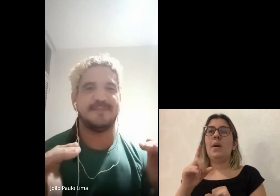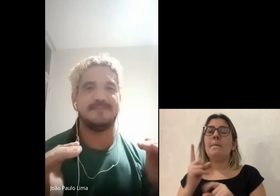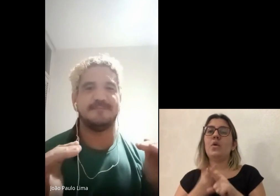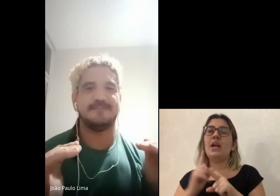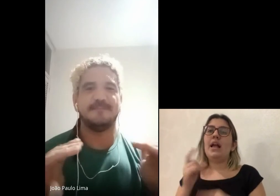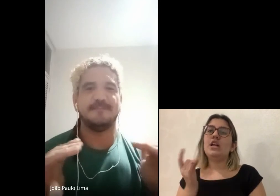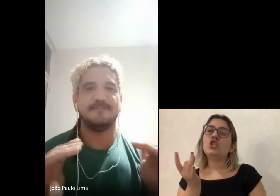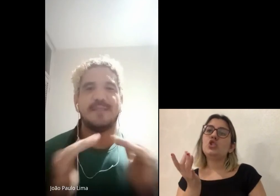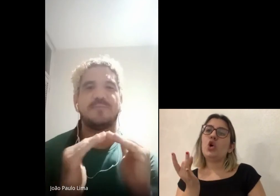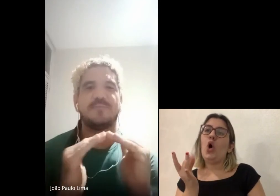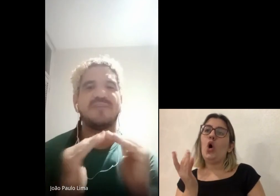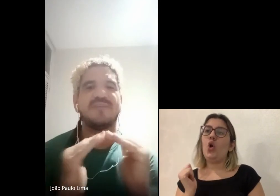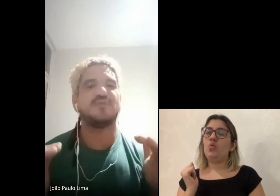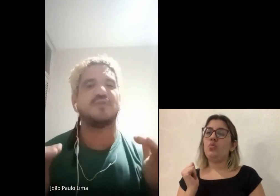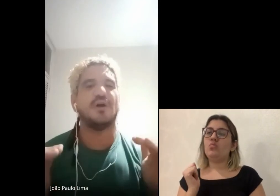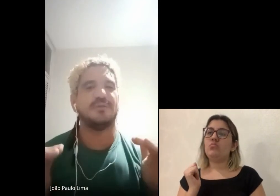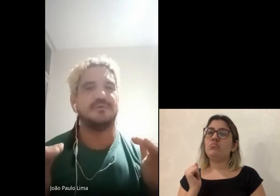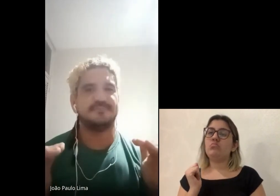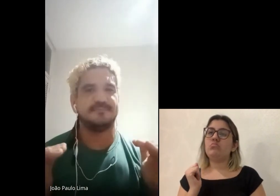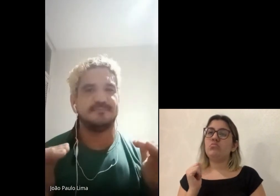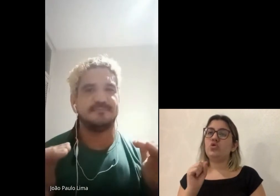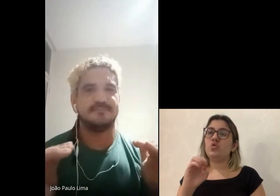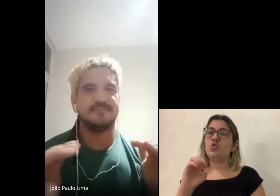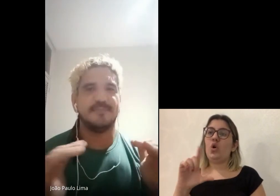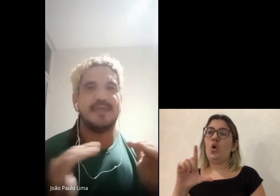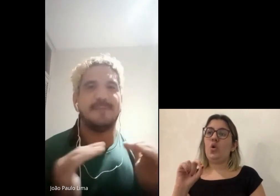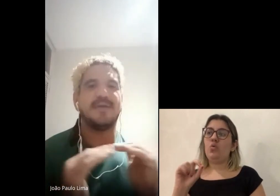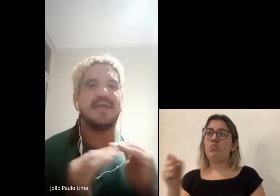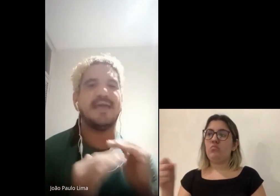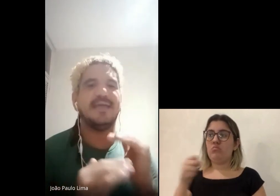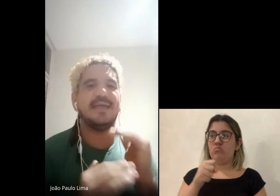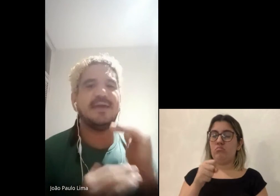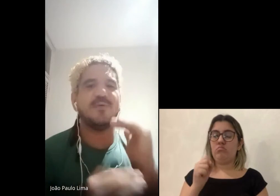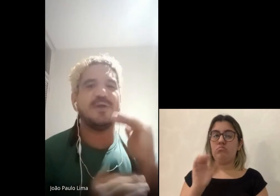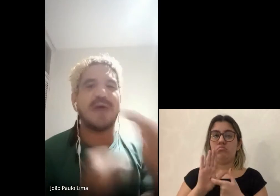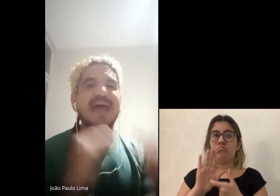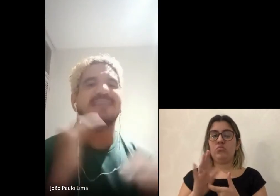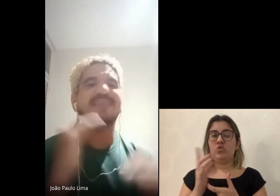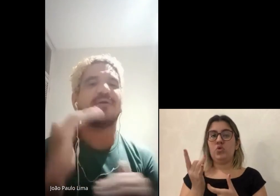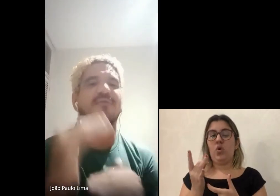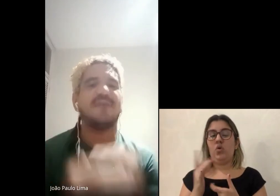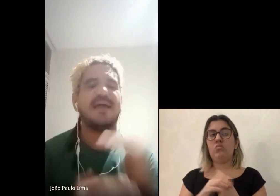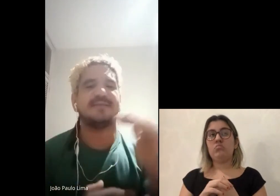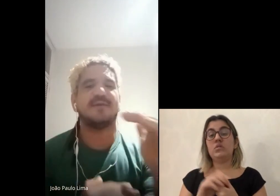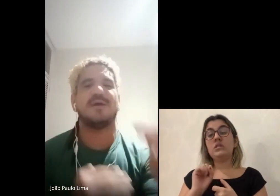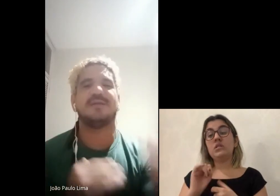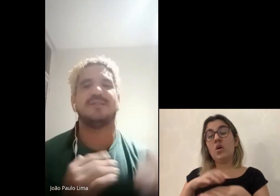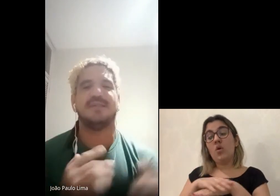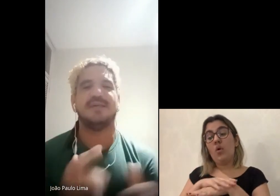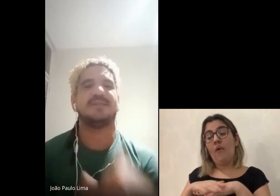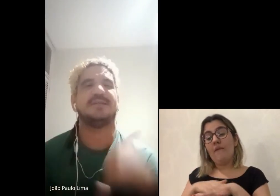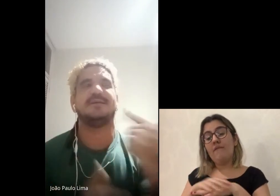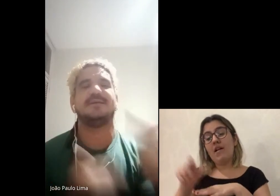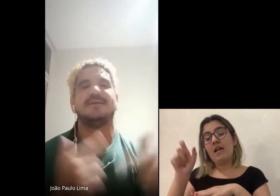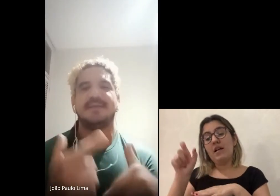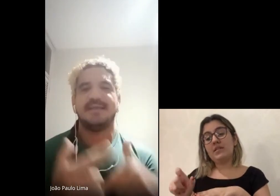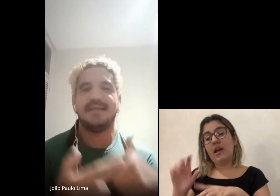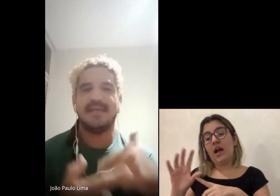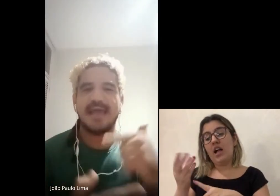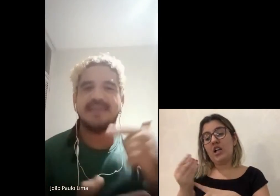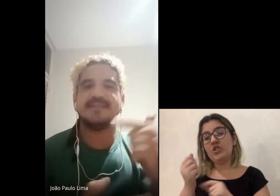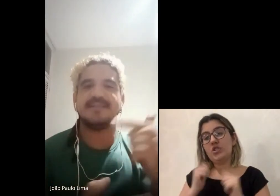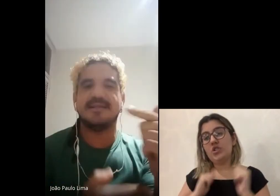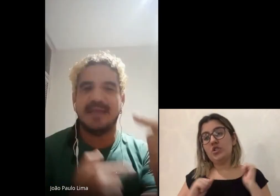né? Não é porque vai ser um solo. Porque aí, quando há essa conversa com o artista e